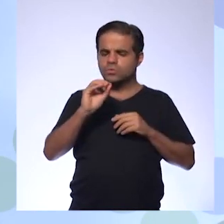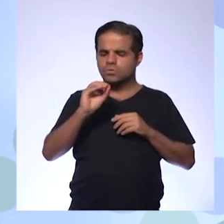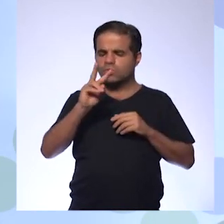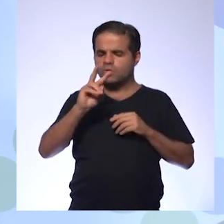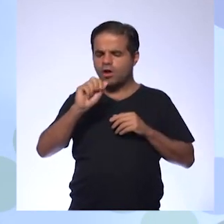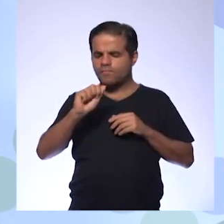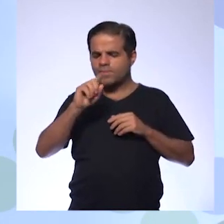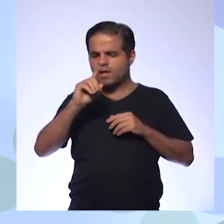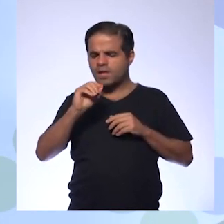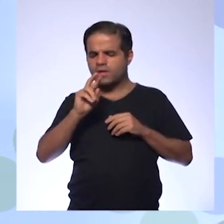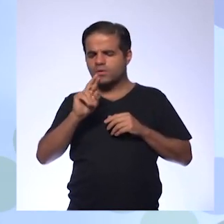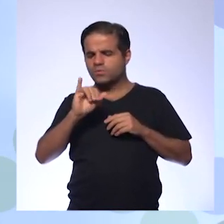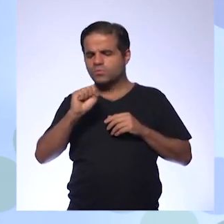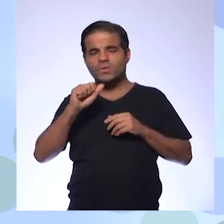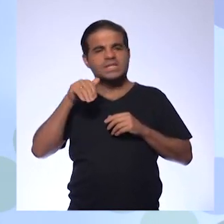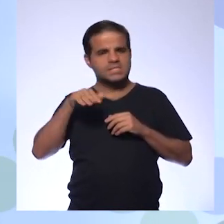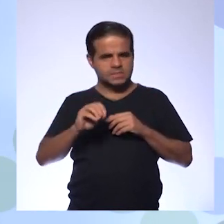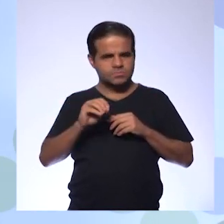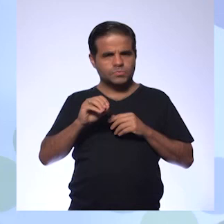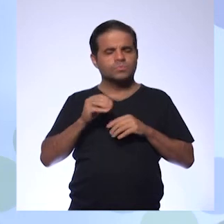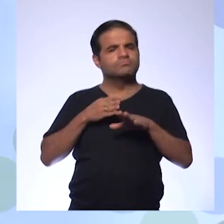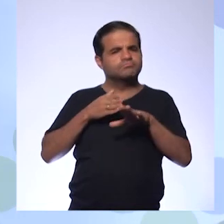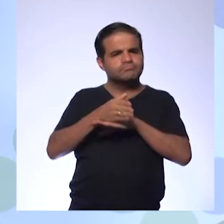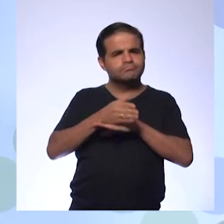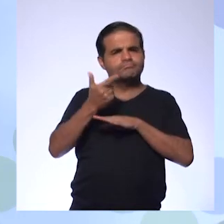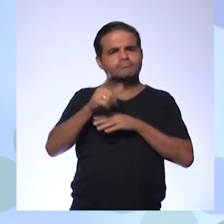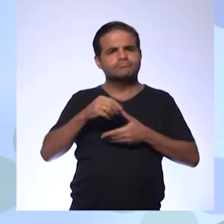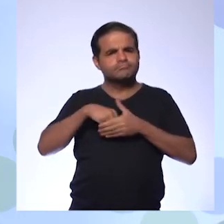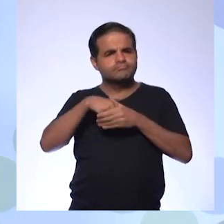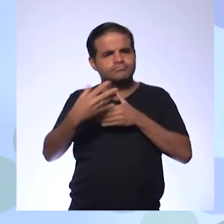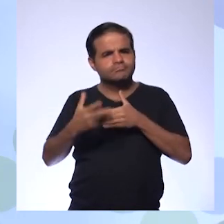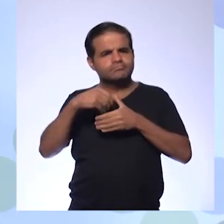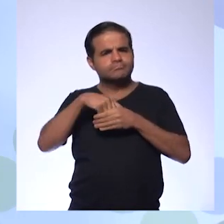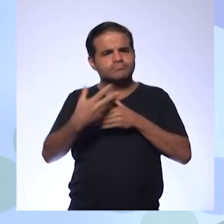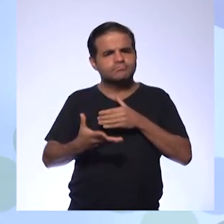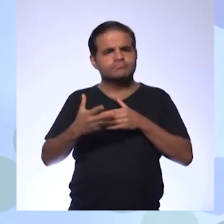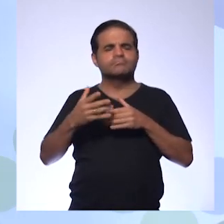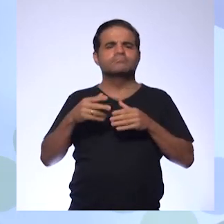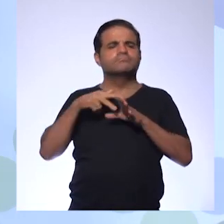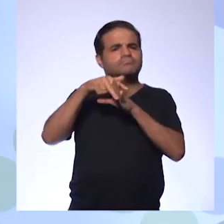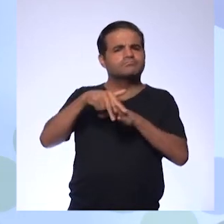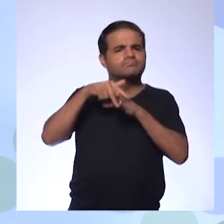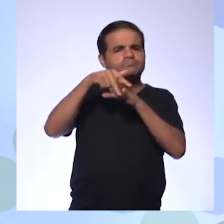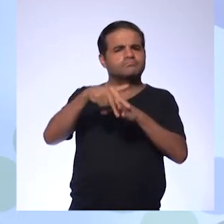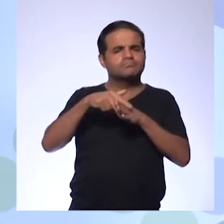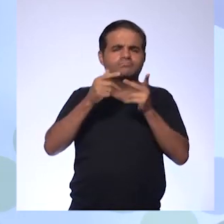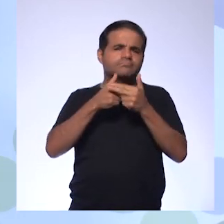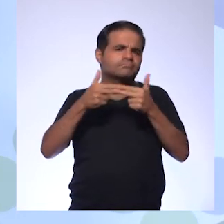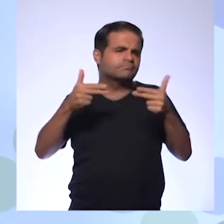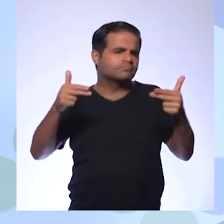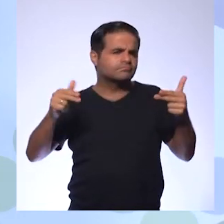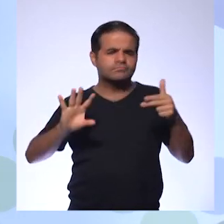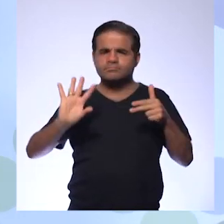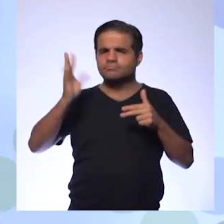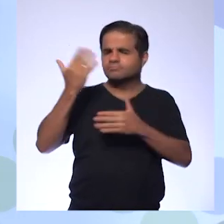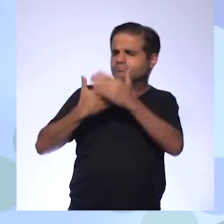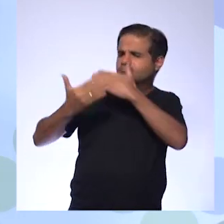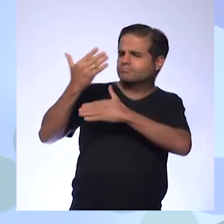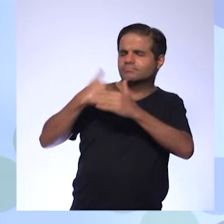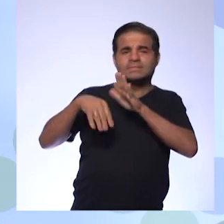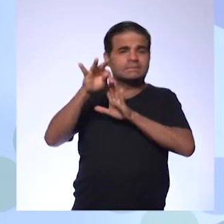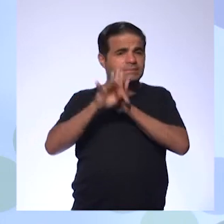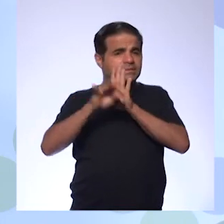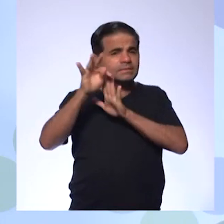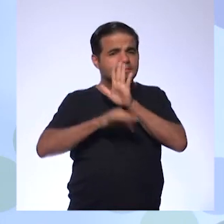assim, passamos um pouco de largo de um conteúdo que é muito importante lá, que eram as novelas de cavalaria, coisas que aconteciam naquela época, textos